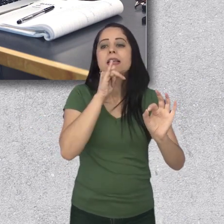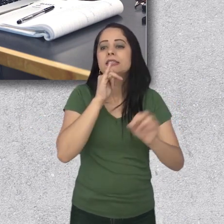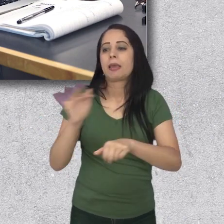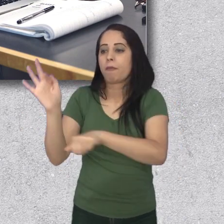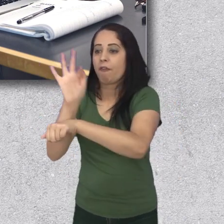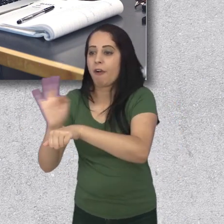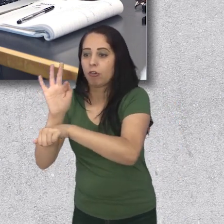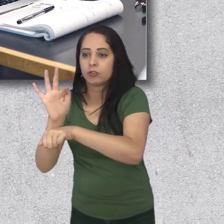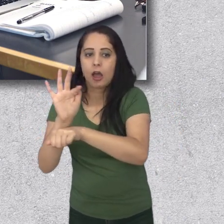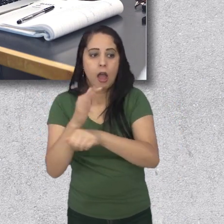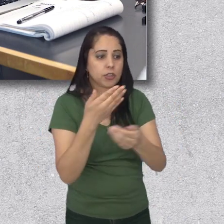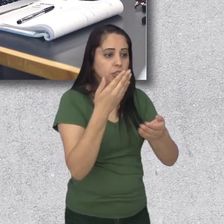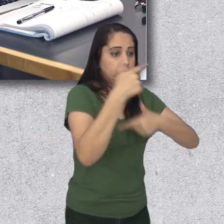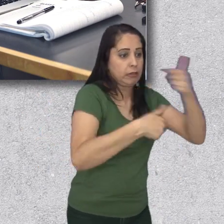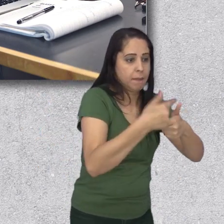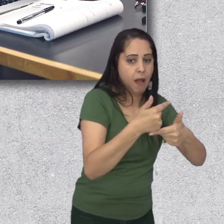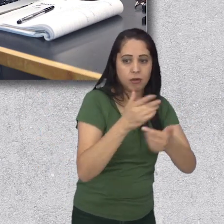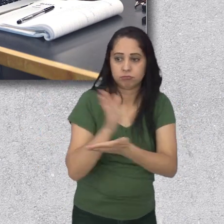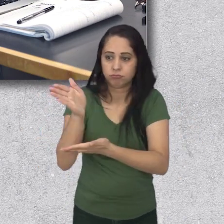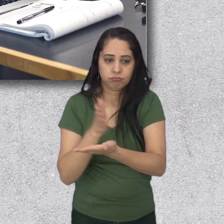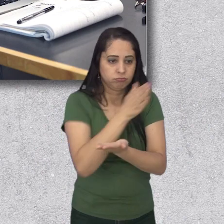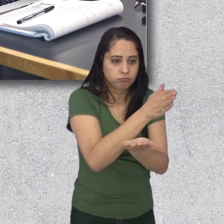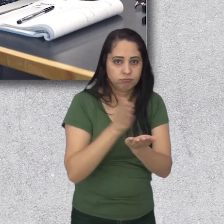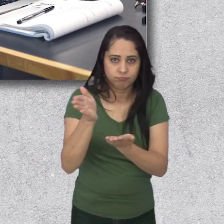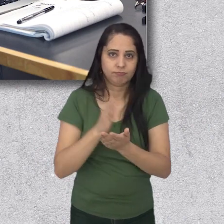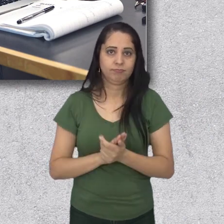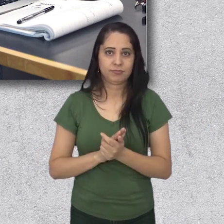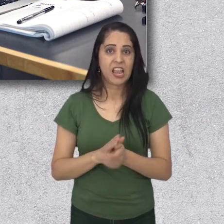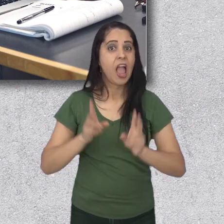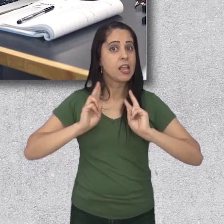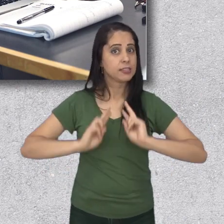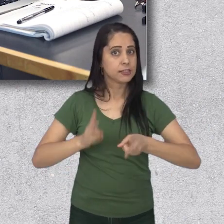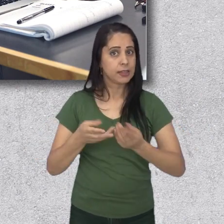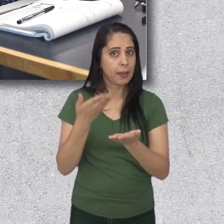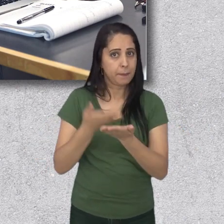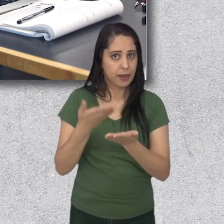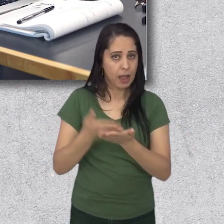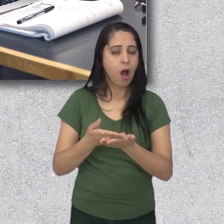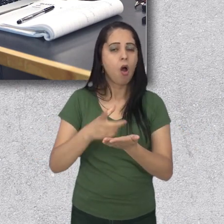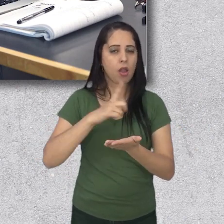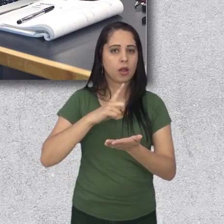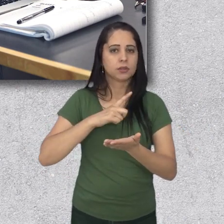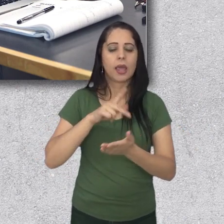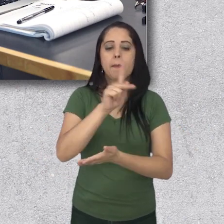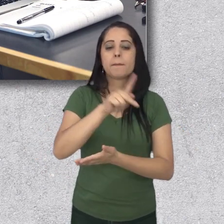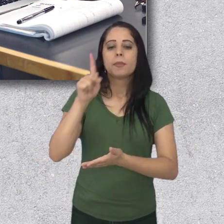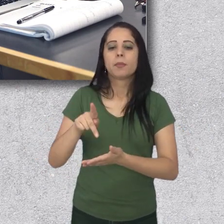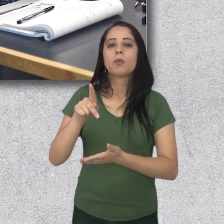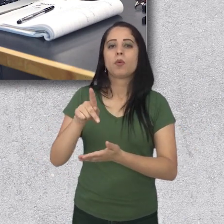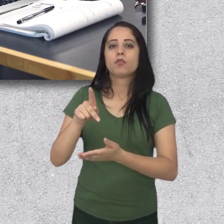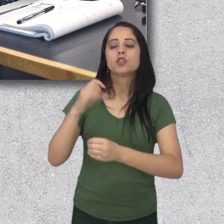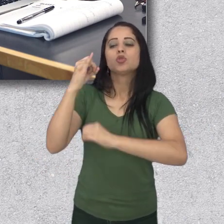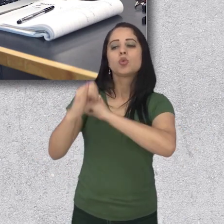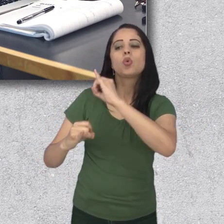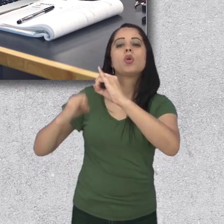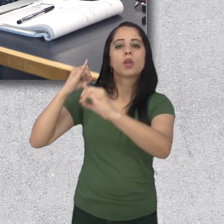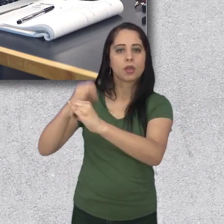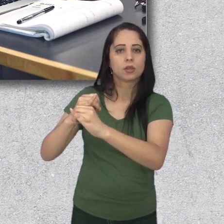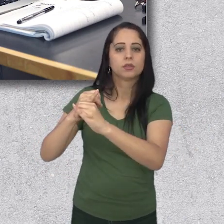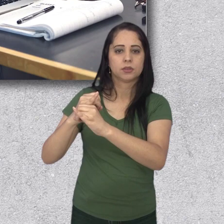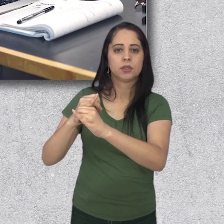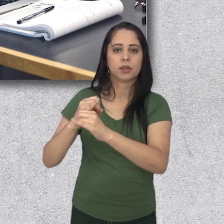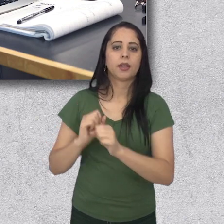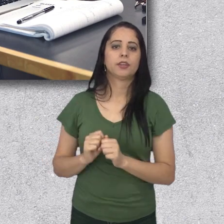conciliar trabalho e estudo. Todas as aulas são oferecidas online, bem como o suporte de tutores. No entanto,